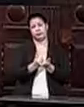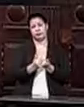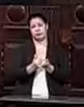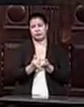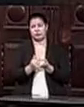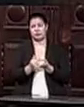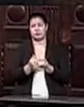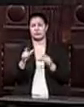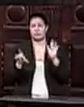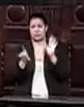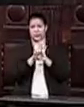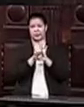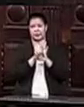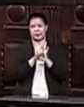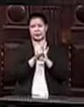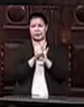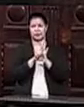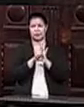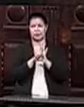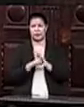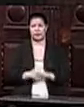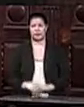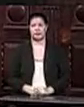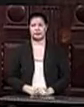vigente em lei